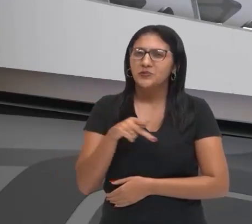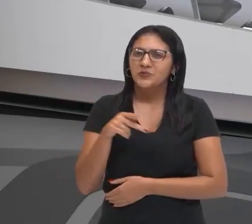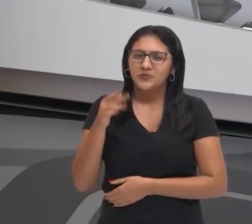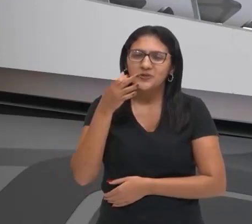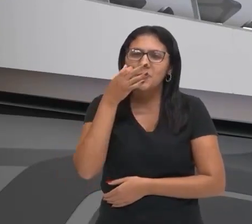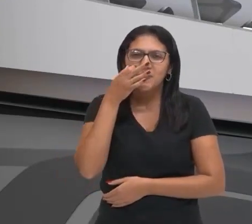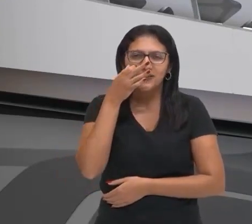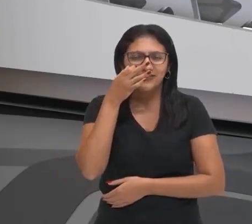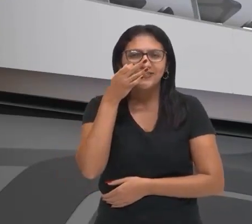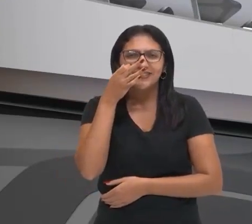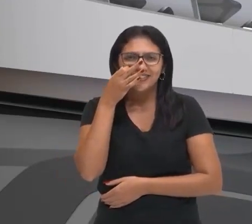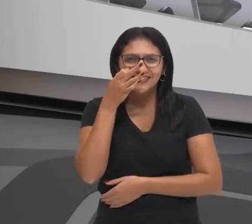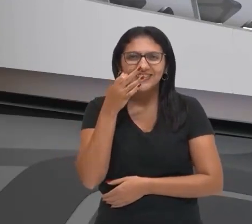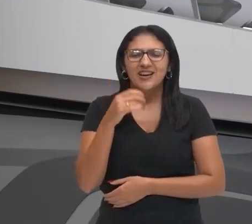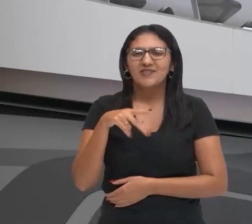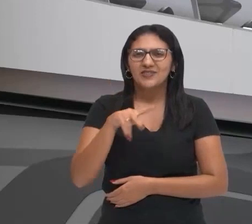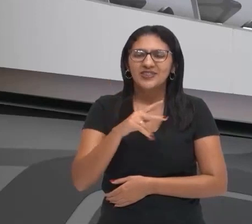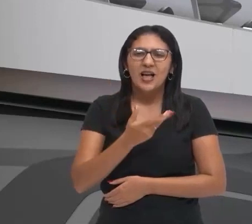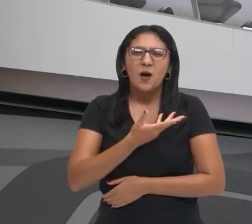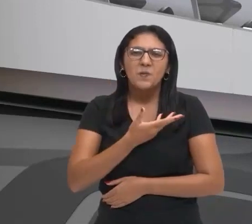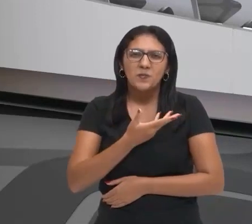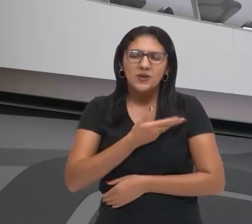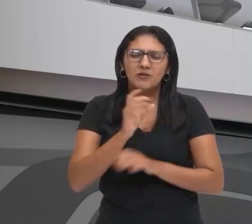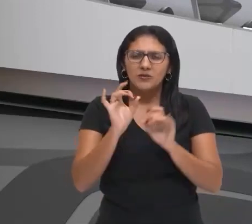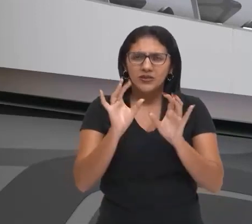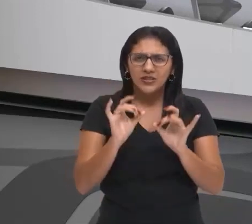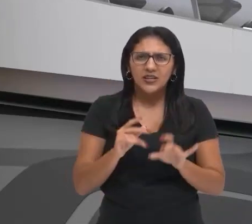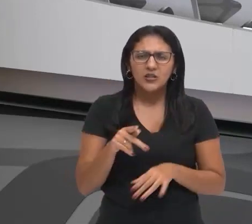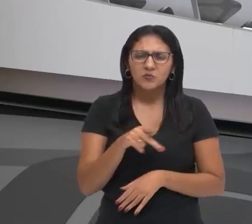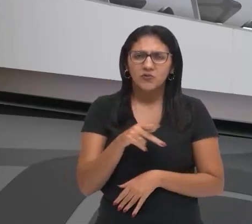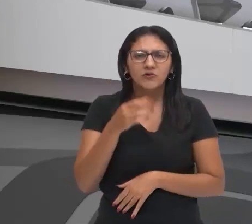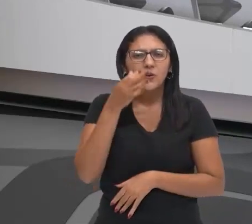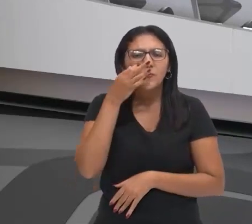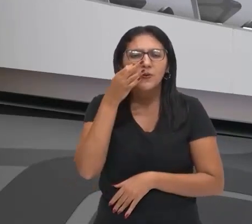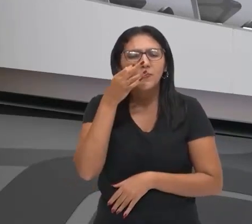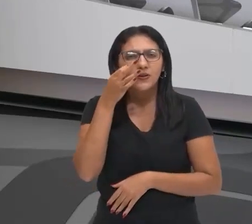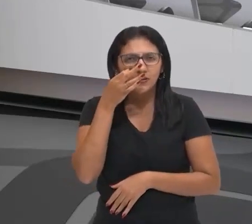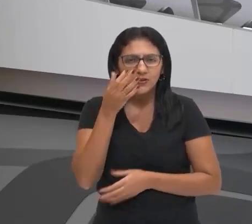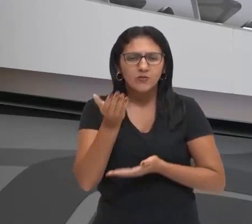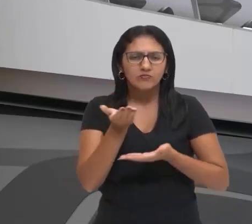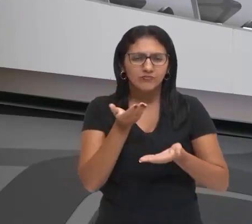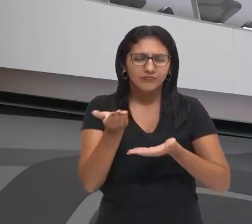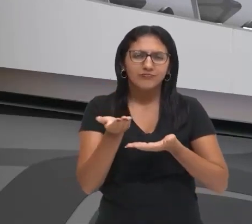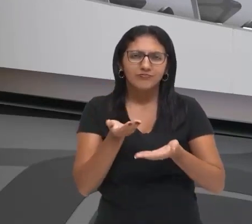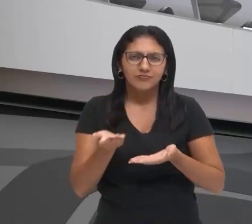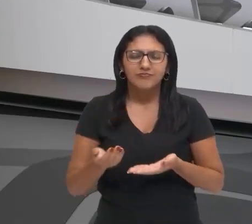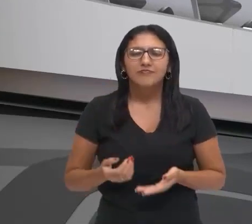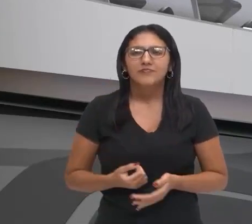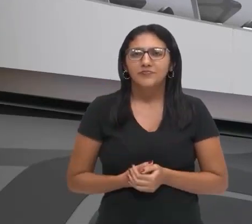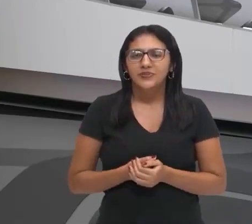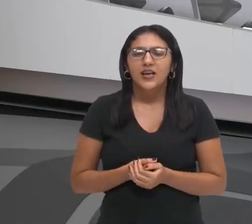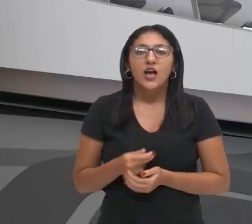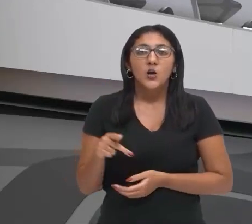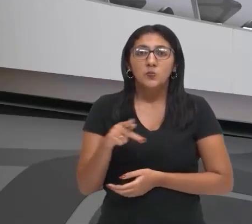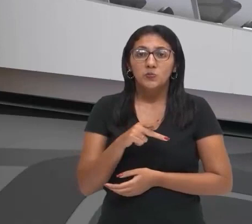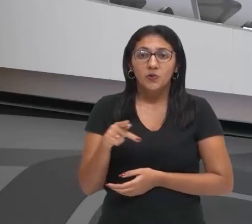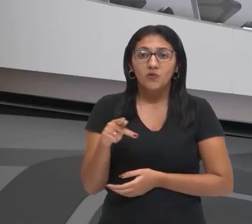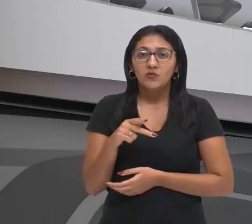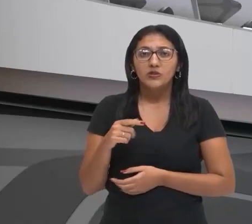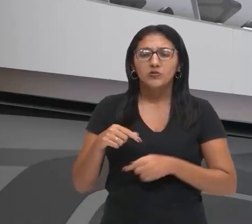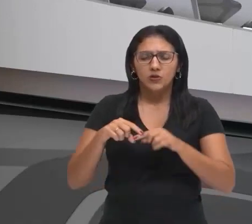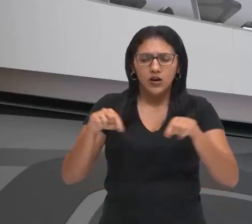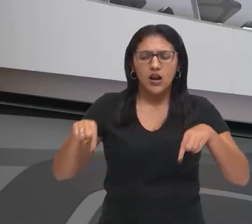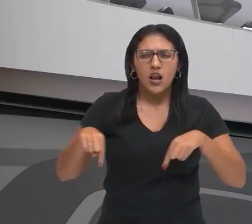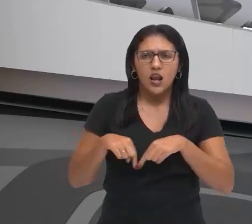professores presenciais, os professores mediadores. Tá? Então, esses professores que estão assim na